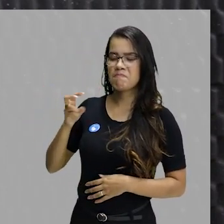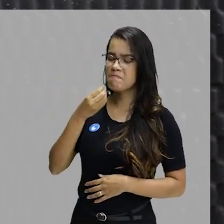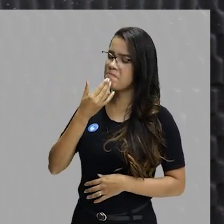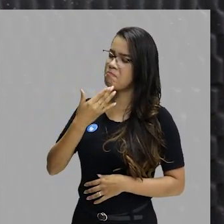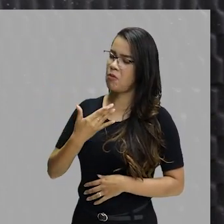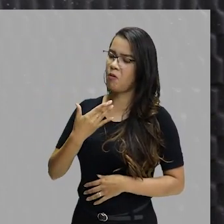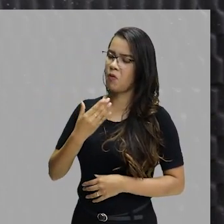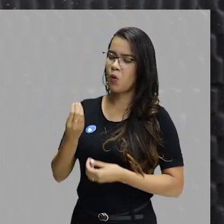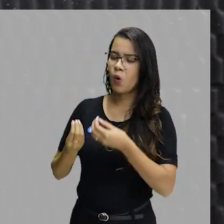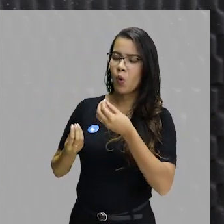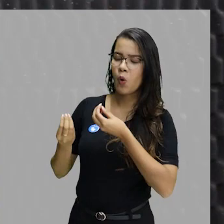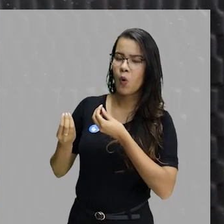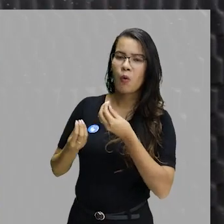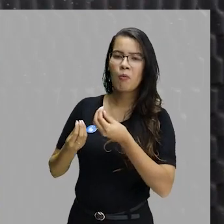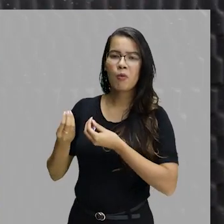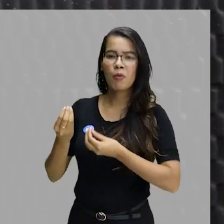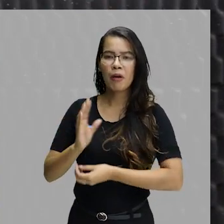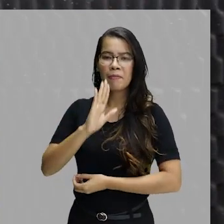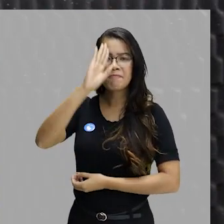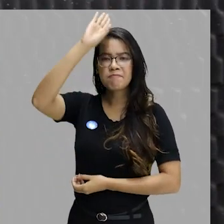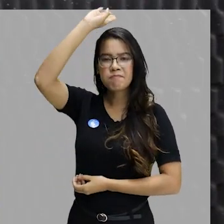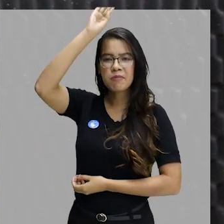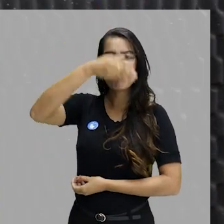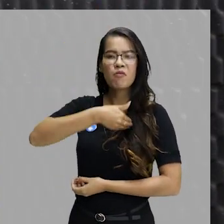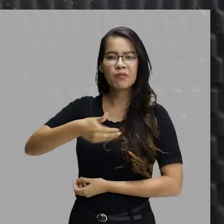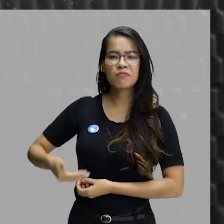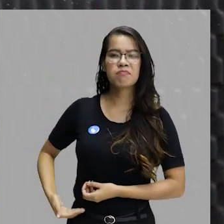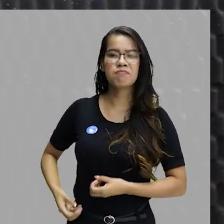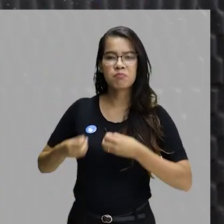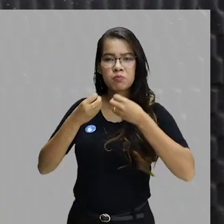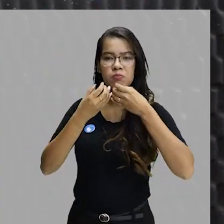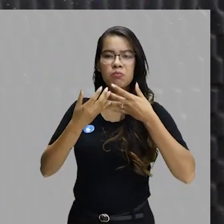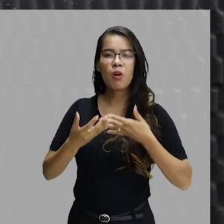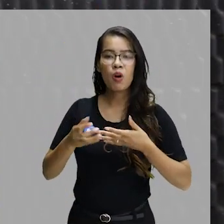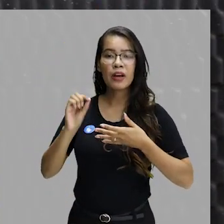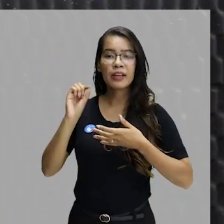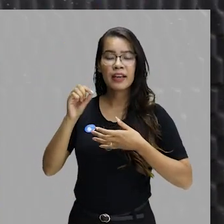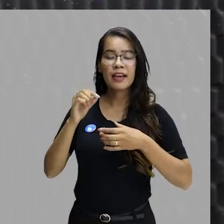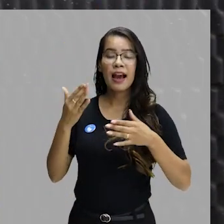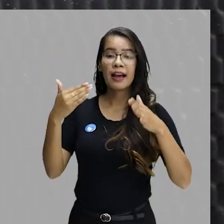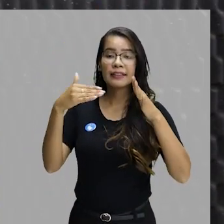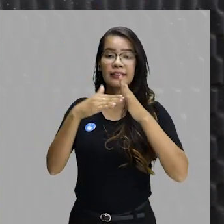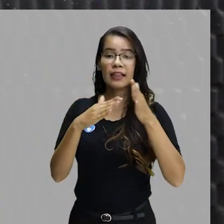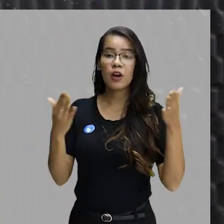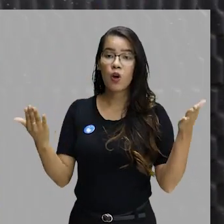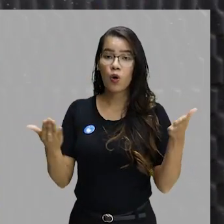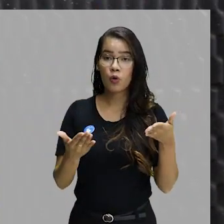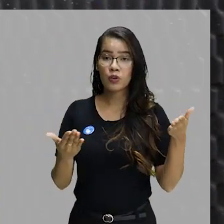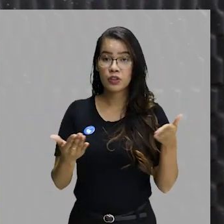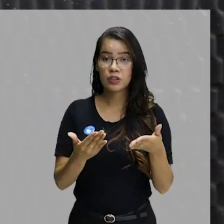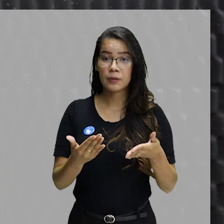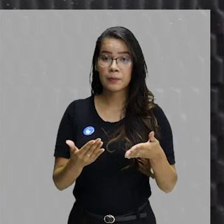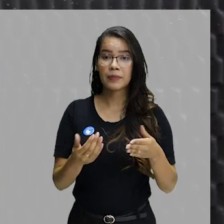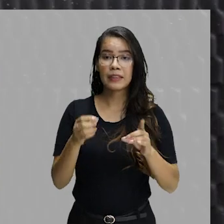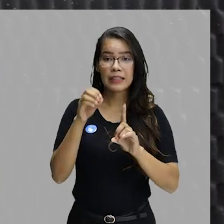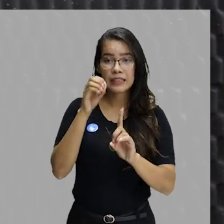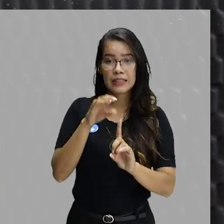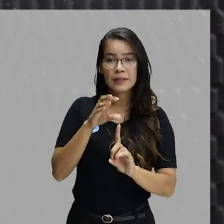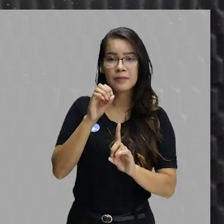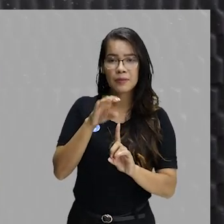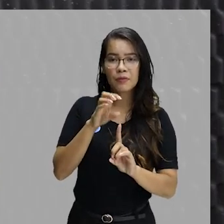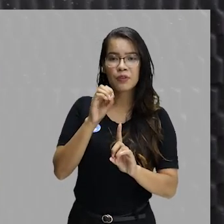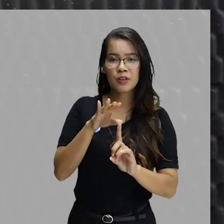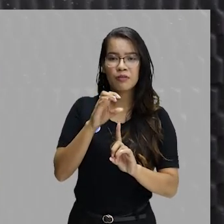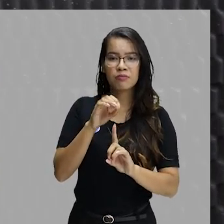inspirou modelo de estados republicanos atuais, como o nosso. Você olha para a República Brasileira, pelo menos